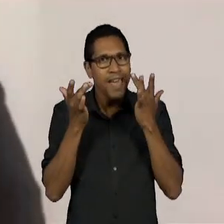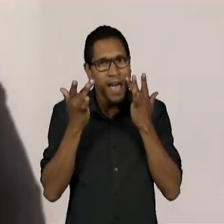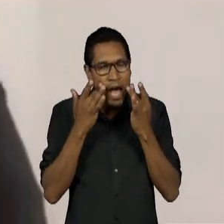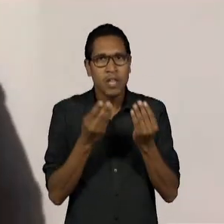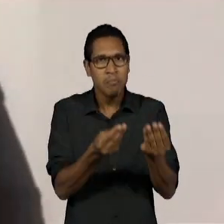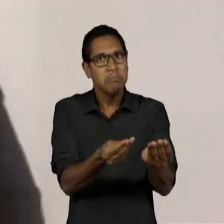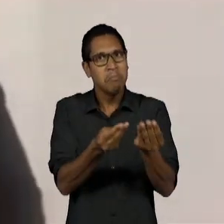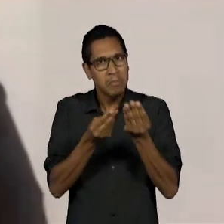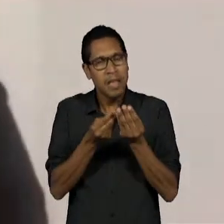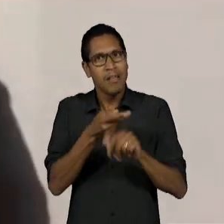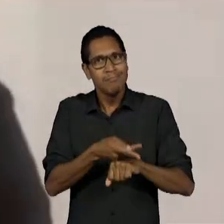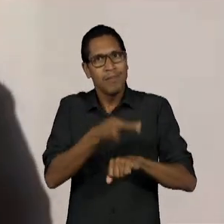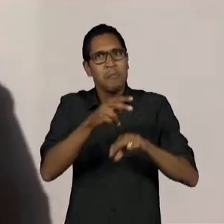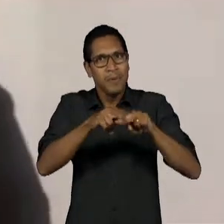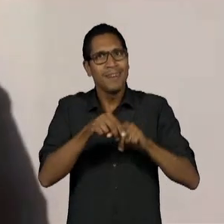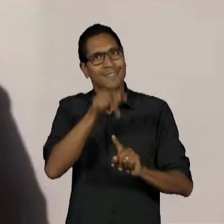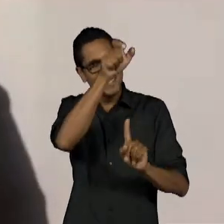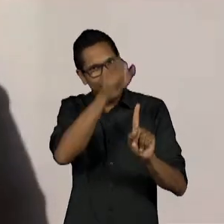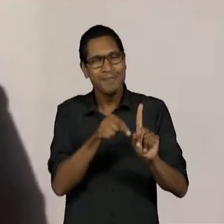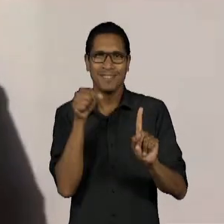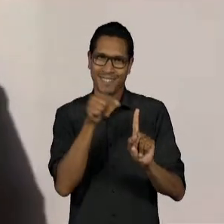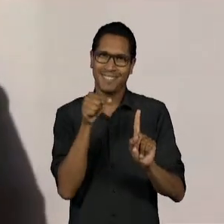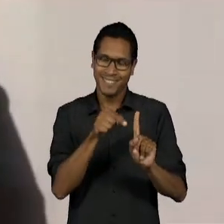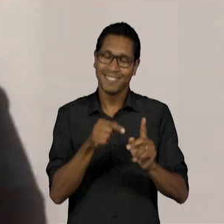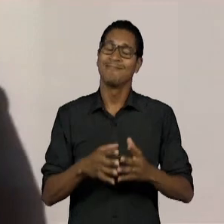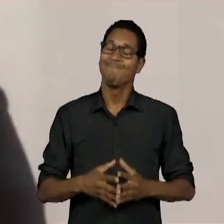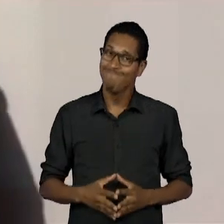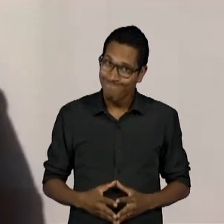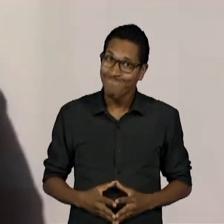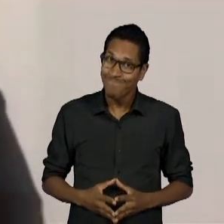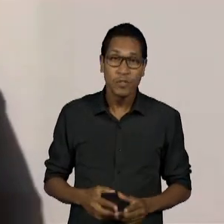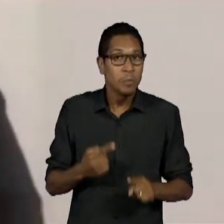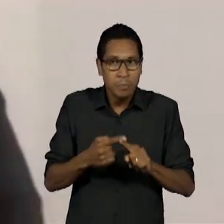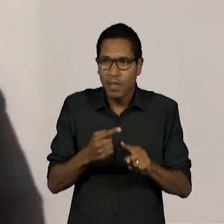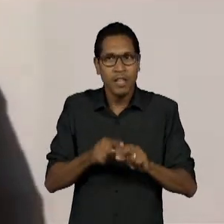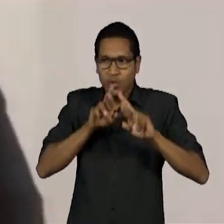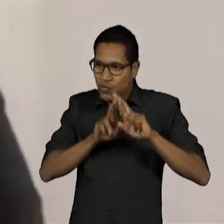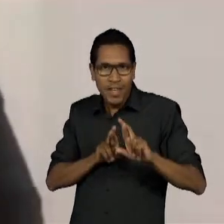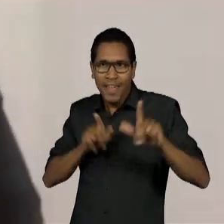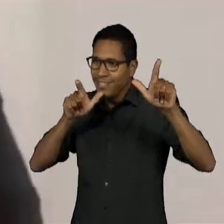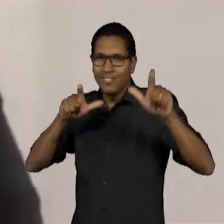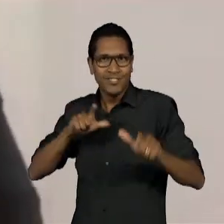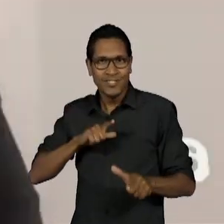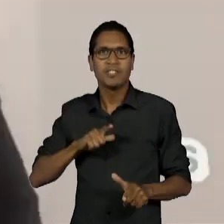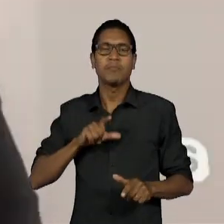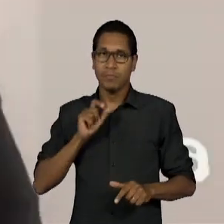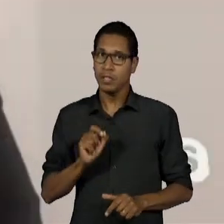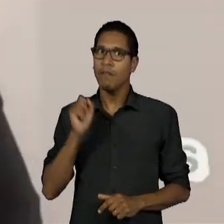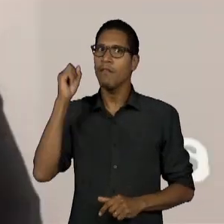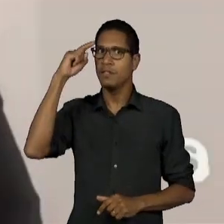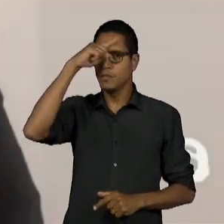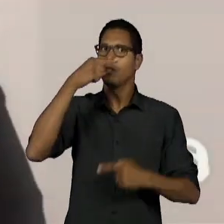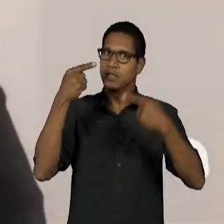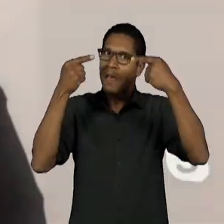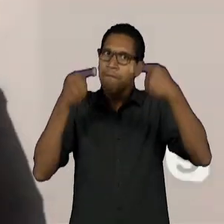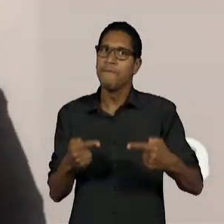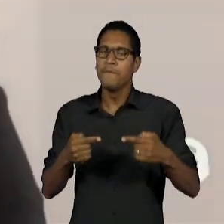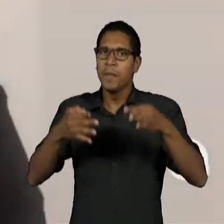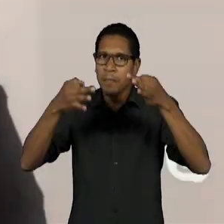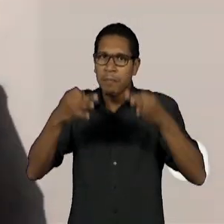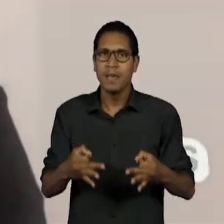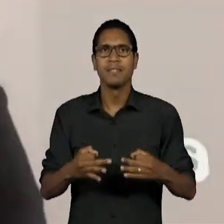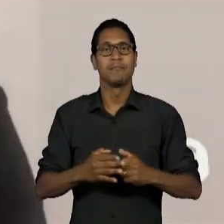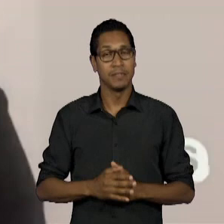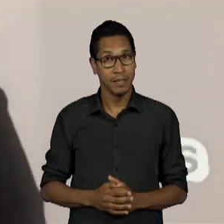teatro, à interpretação, eu ganhei, porque era completamente diferente mesmo. Era uma personagem que eu tinha que